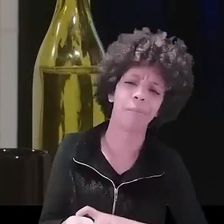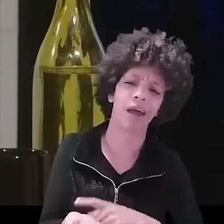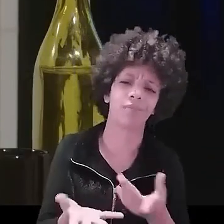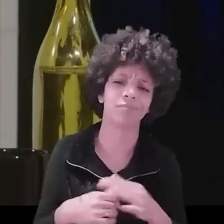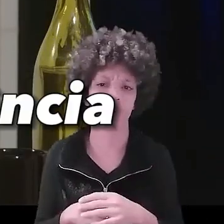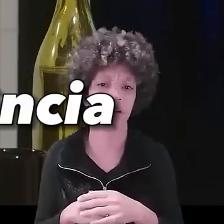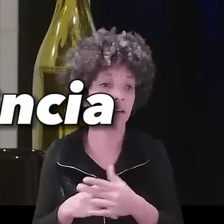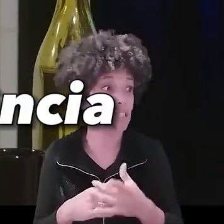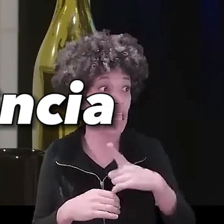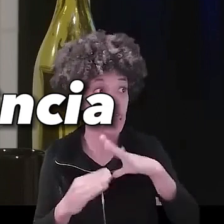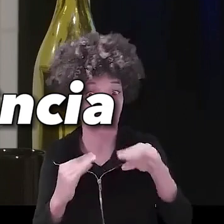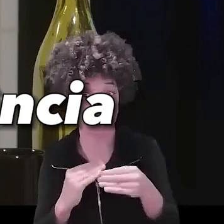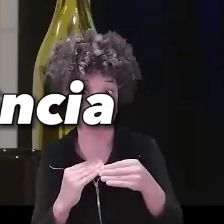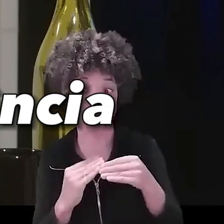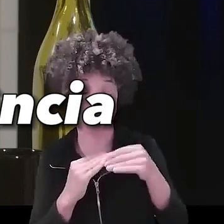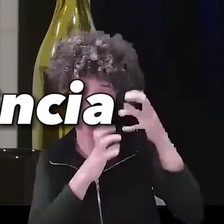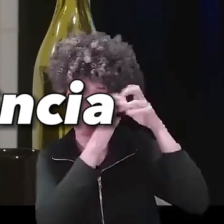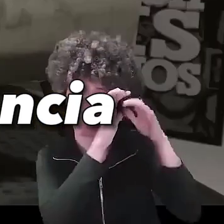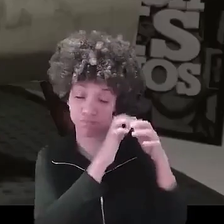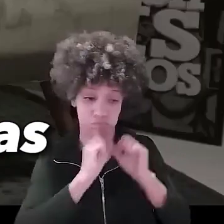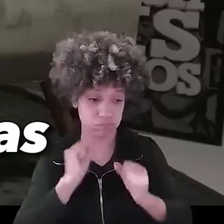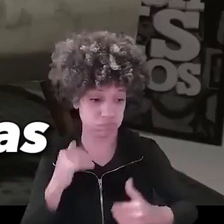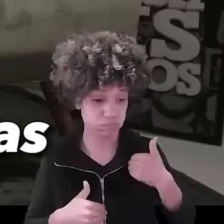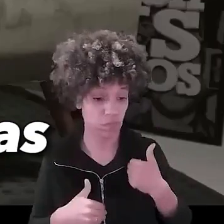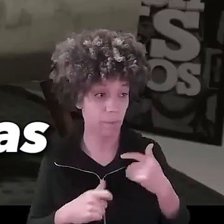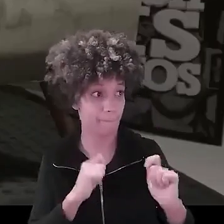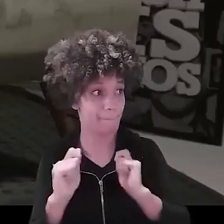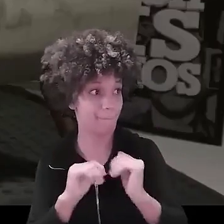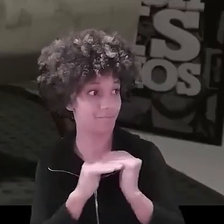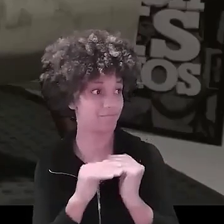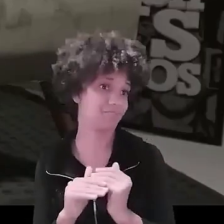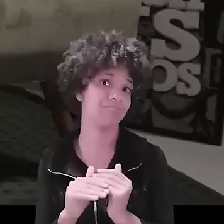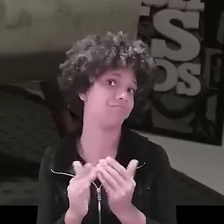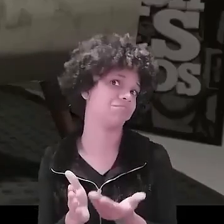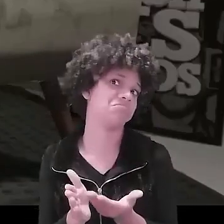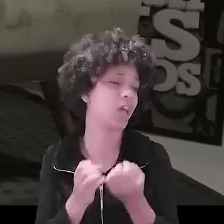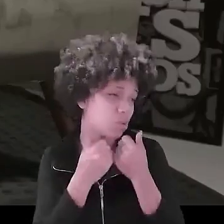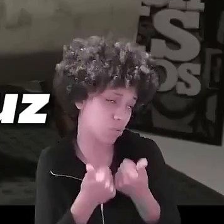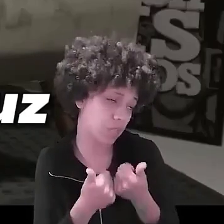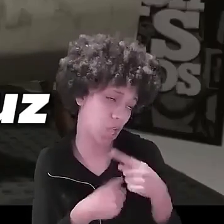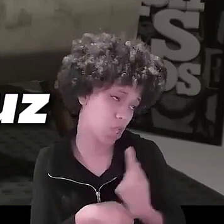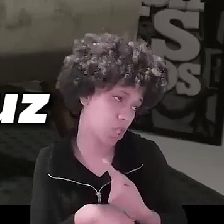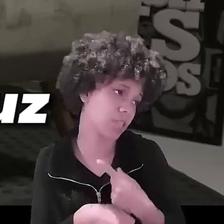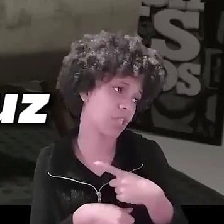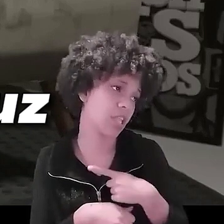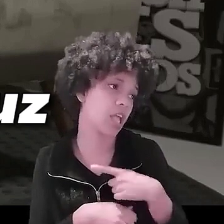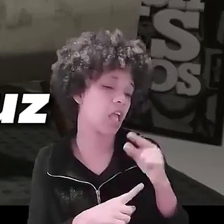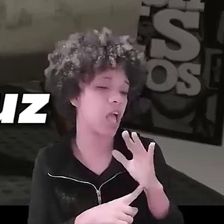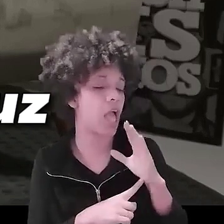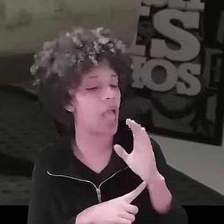estressado. Cara, você está colocando uma substância no seu organismo... Para banir outra substância. E é uma substância... Tudo bem que a gente